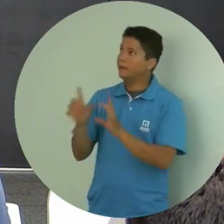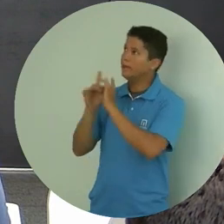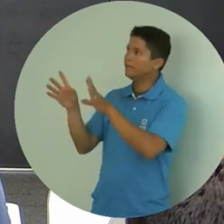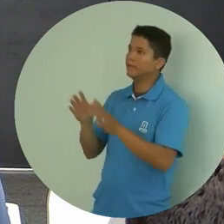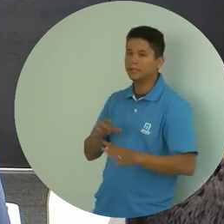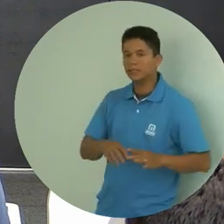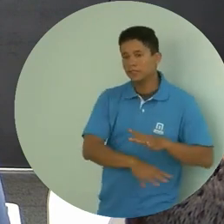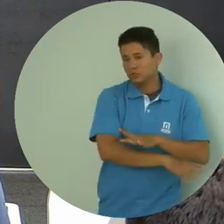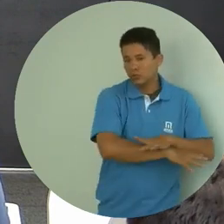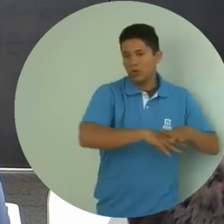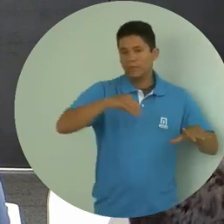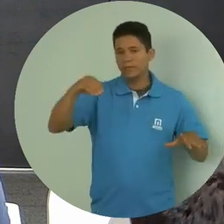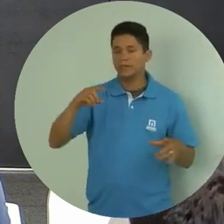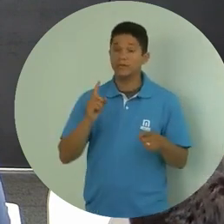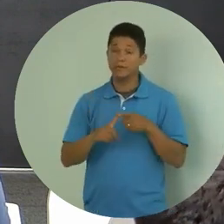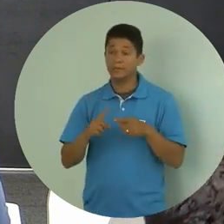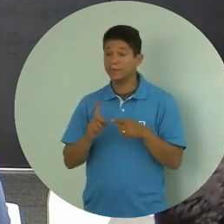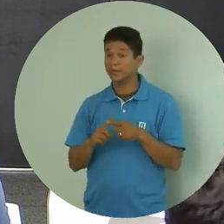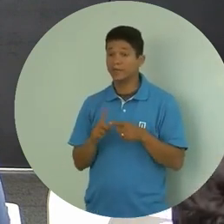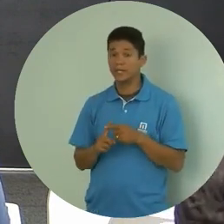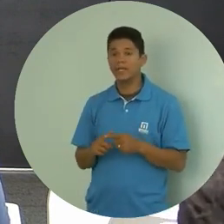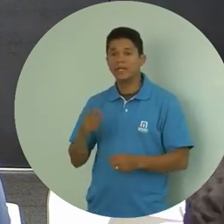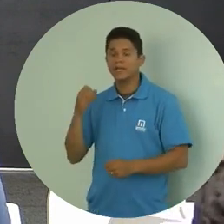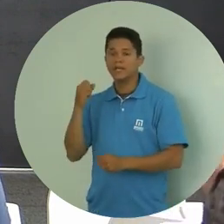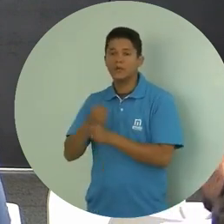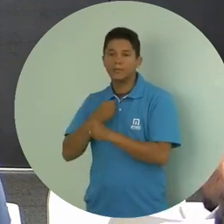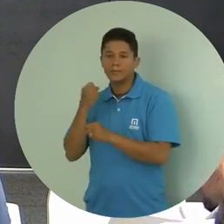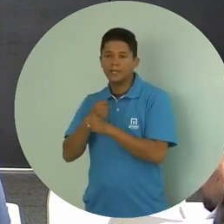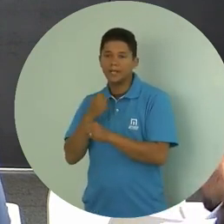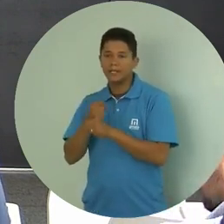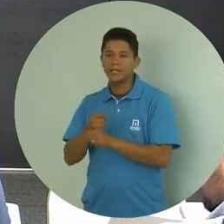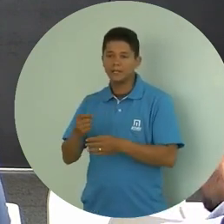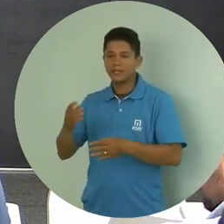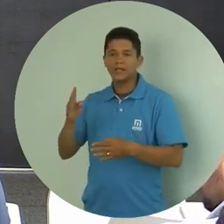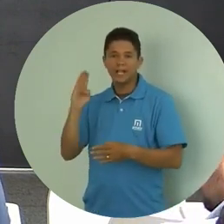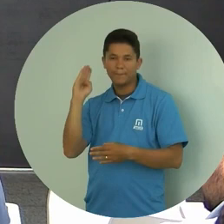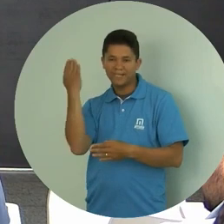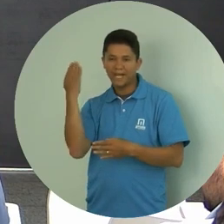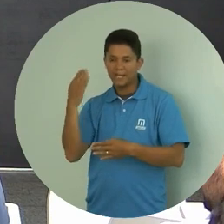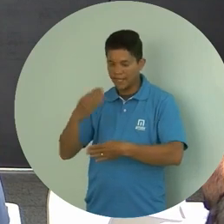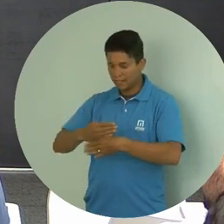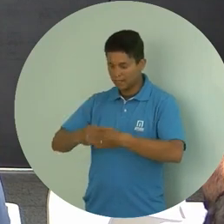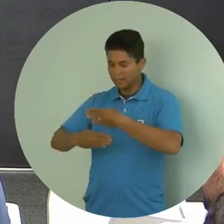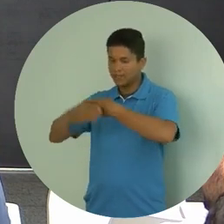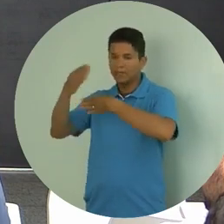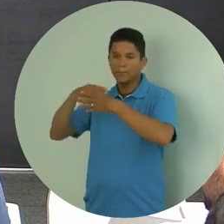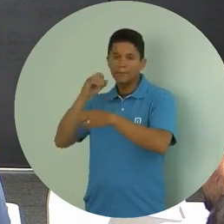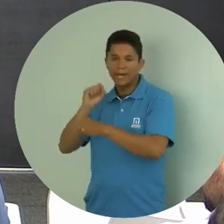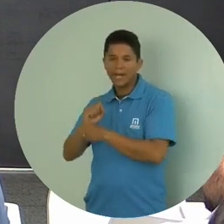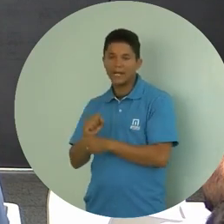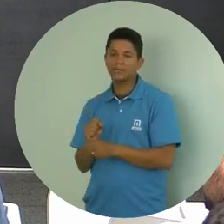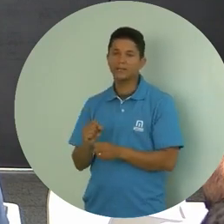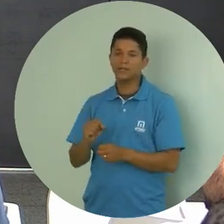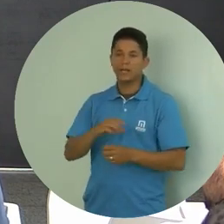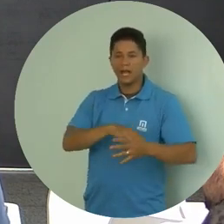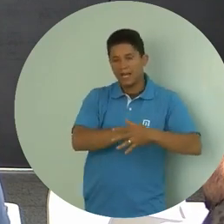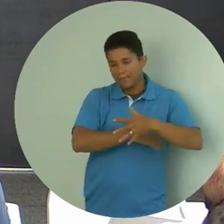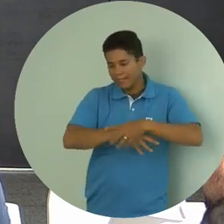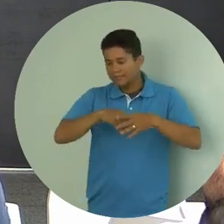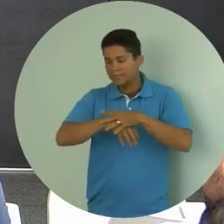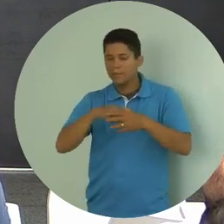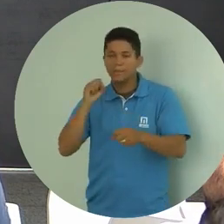não sobe forma, você fica com carpintaria parada, armação parada, e a central tinha que rodar também. Porque a central parada também